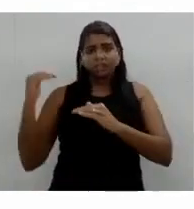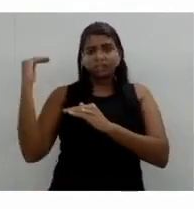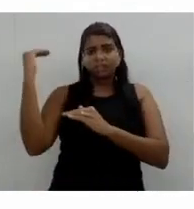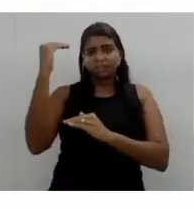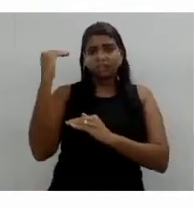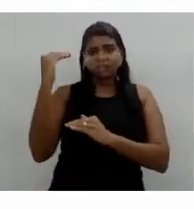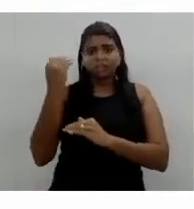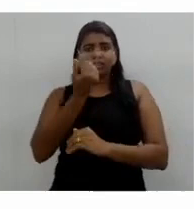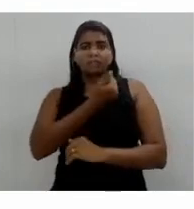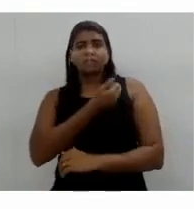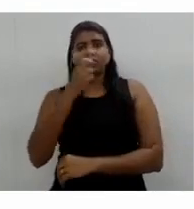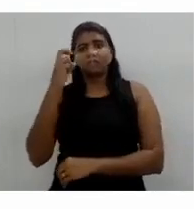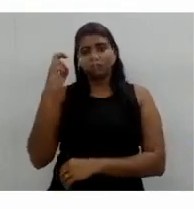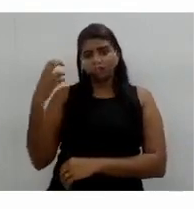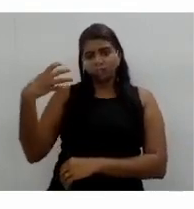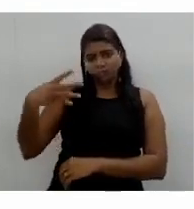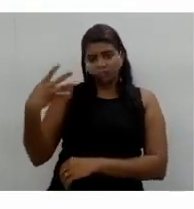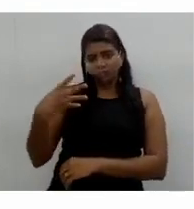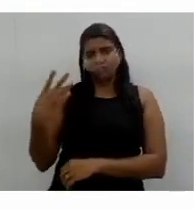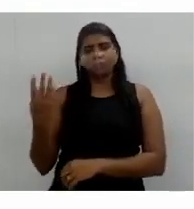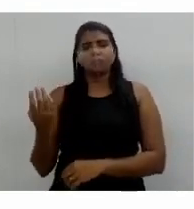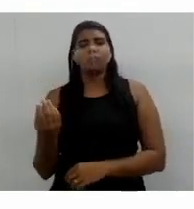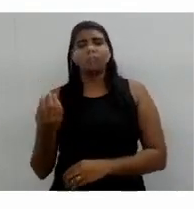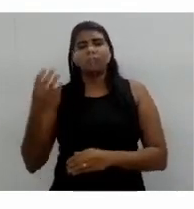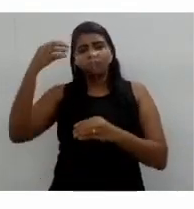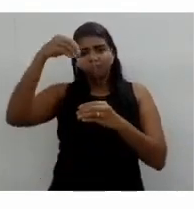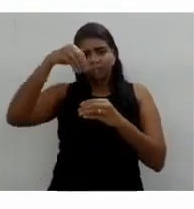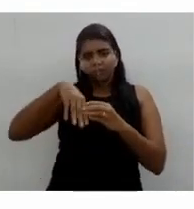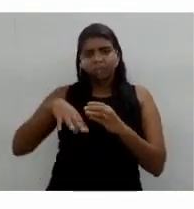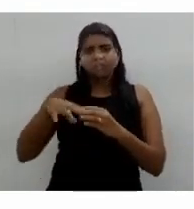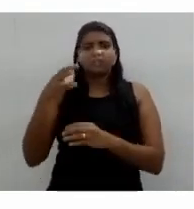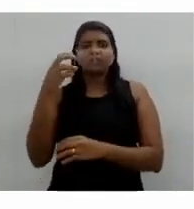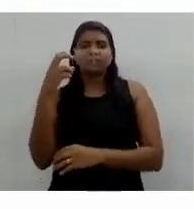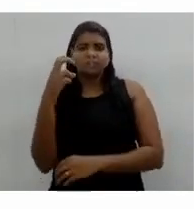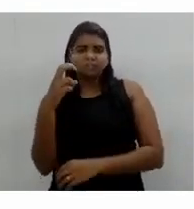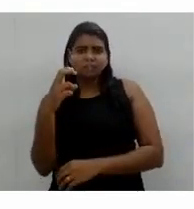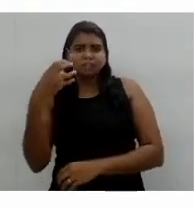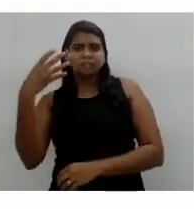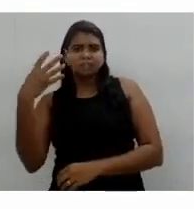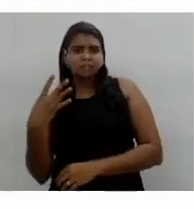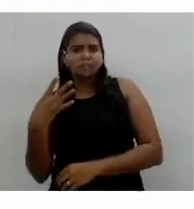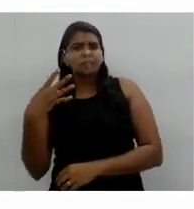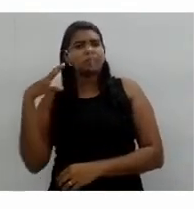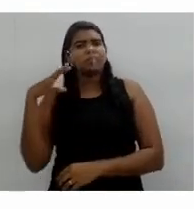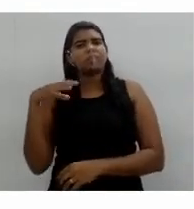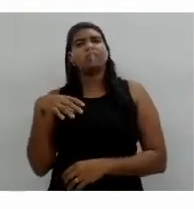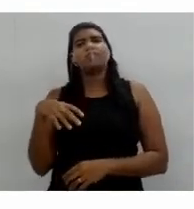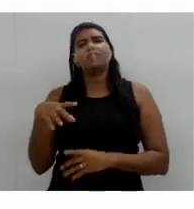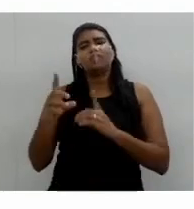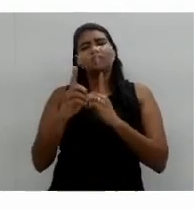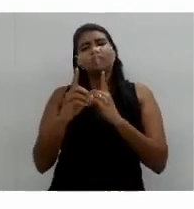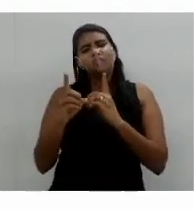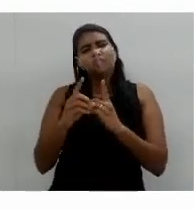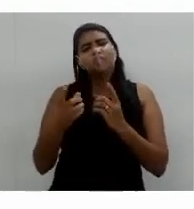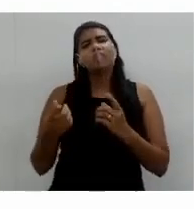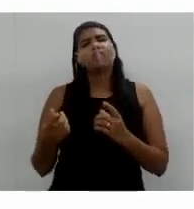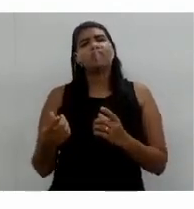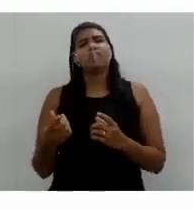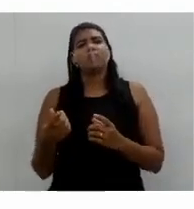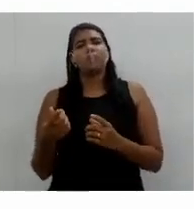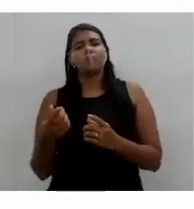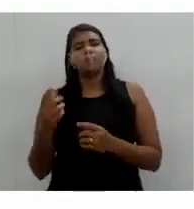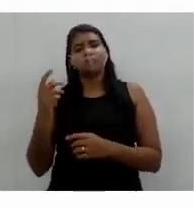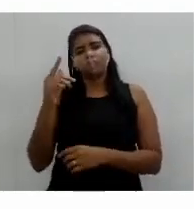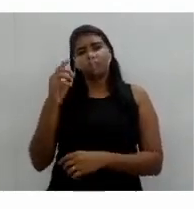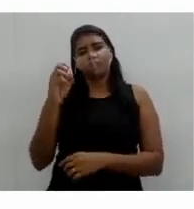enumerada com o 5 e o 4, né? Dentro dessa parte aí, 5 e 4, a gente ia encontrar a espaçonave